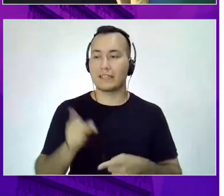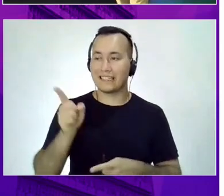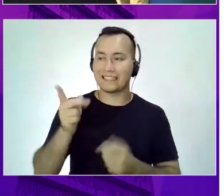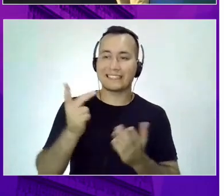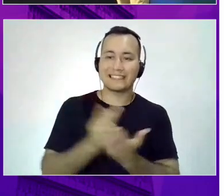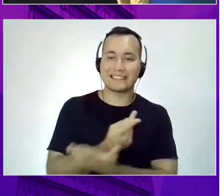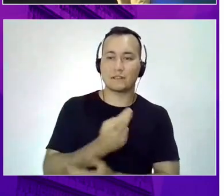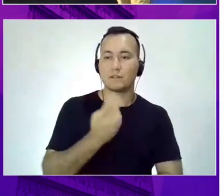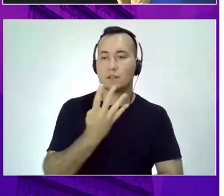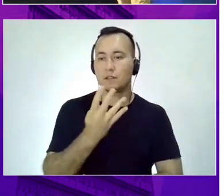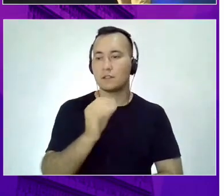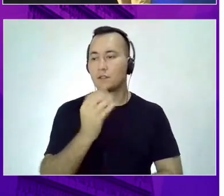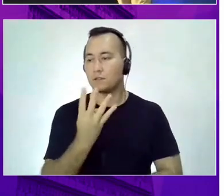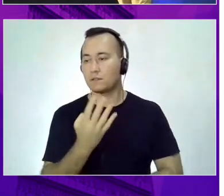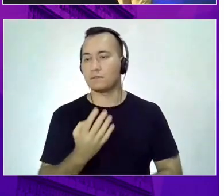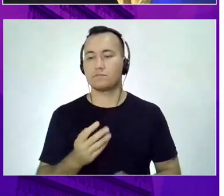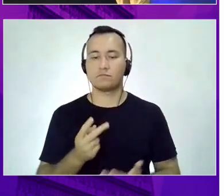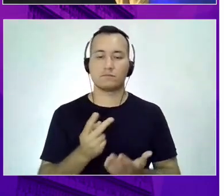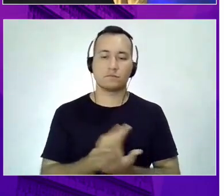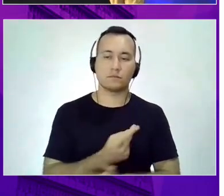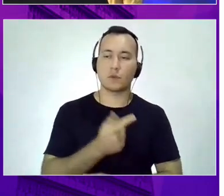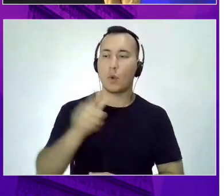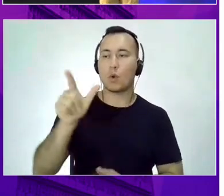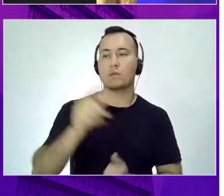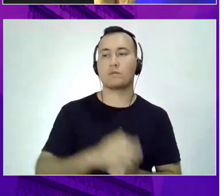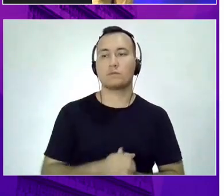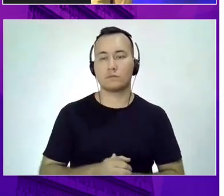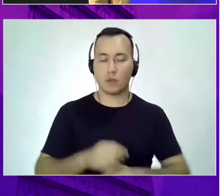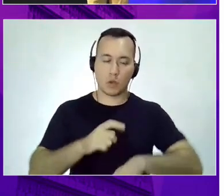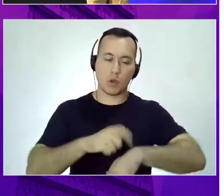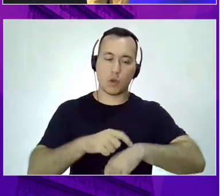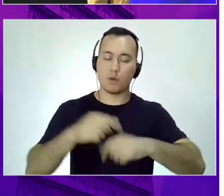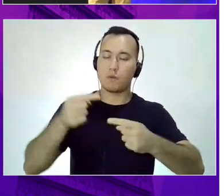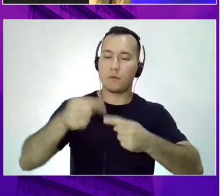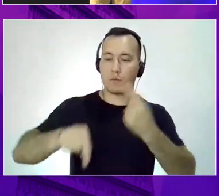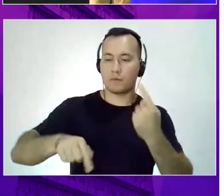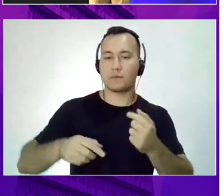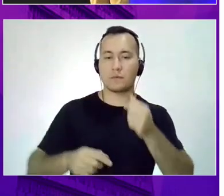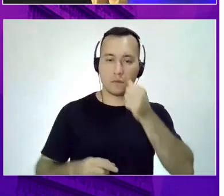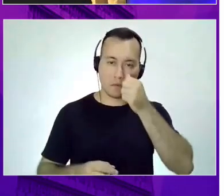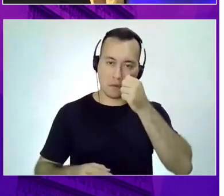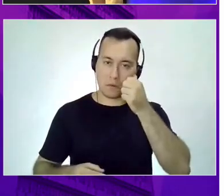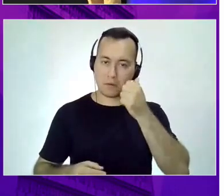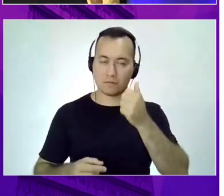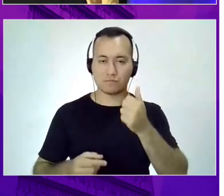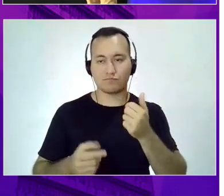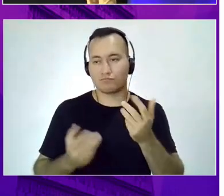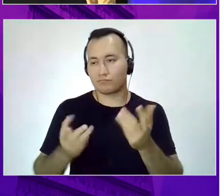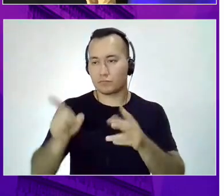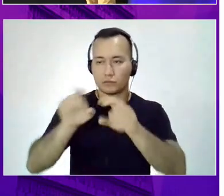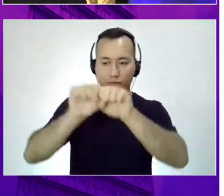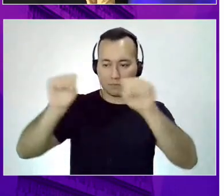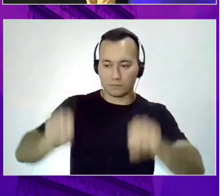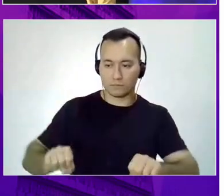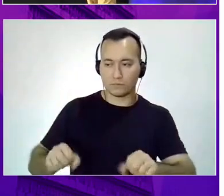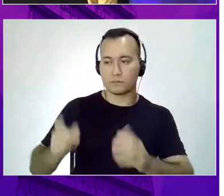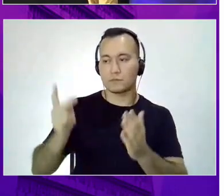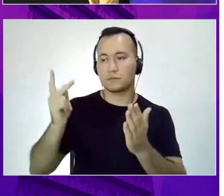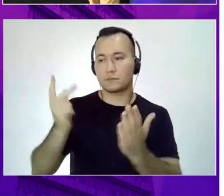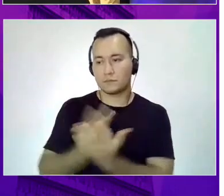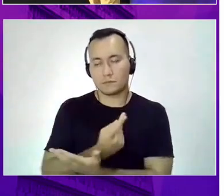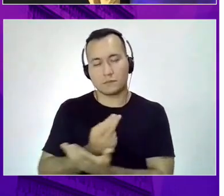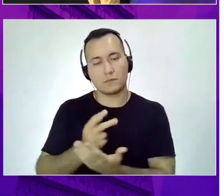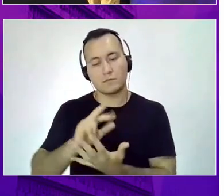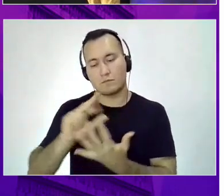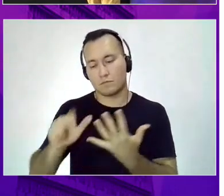então isso é muito do jogo. A gente administra essas falhas agendando o reenvio para daqui a X tempo, né? Isso